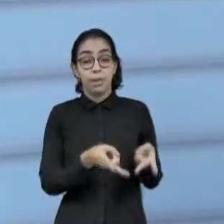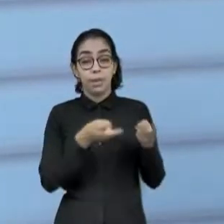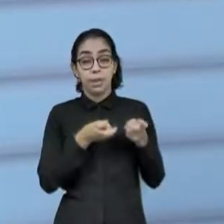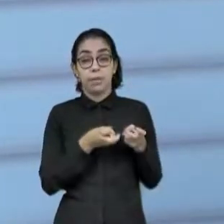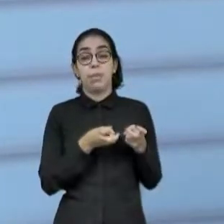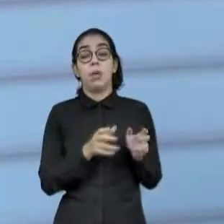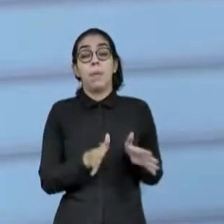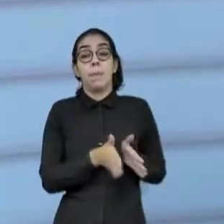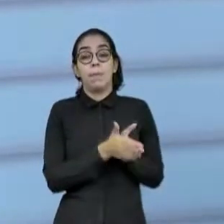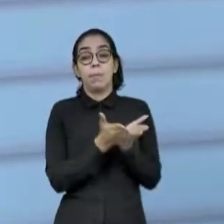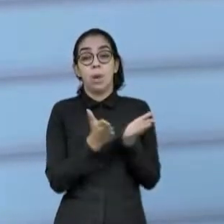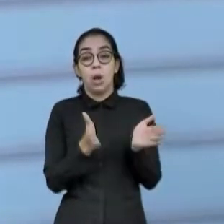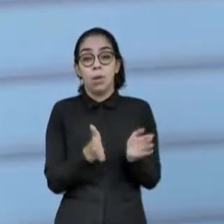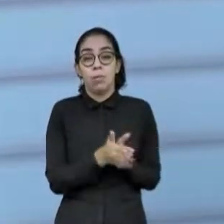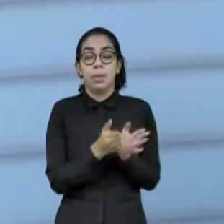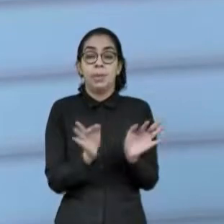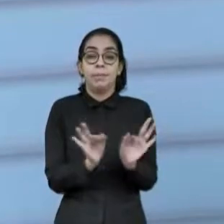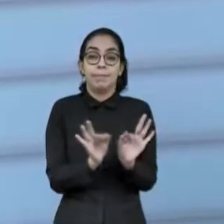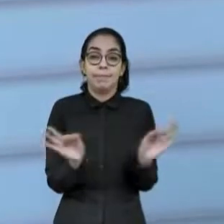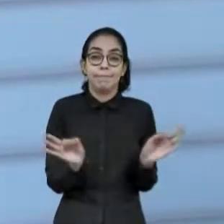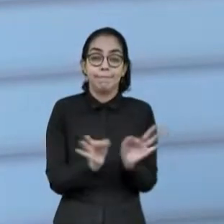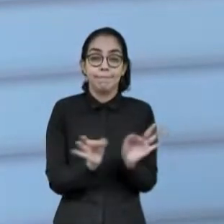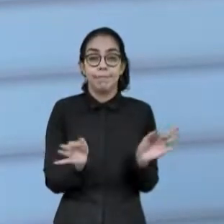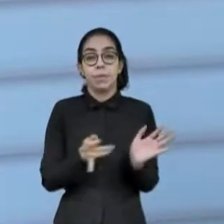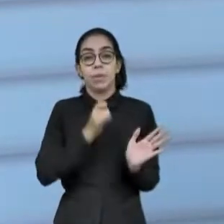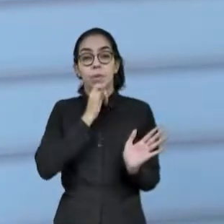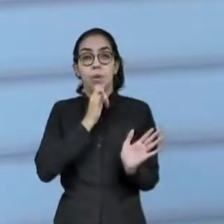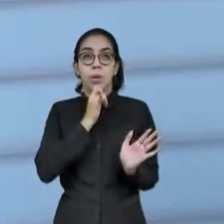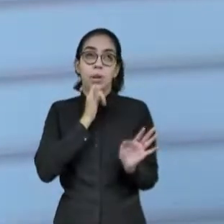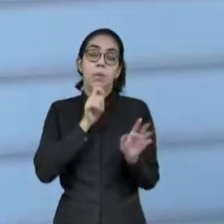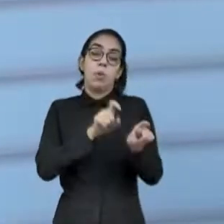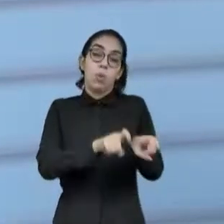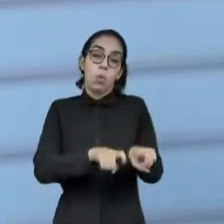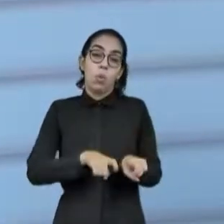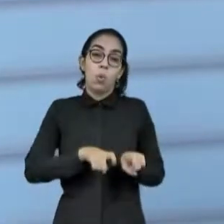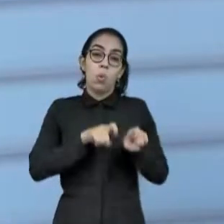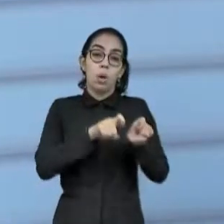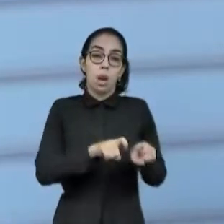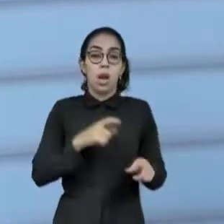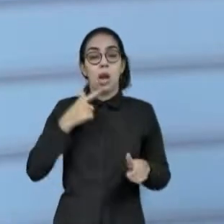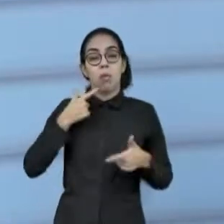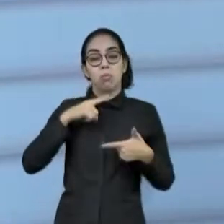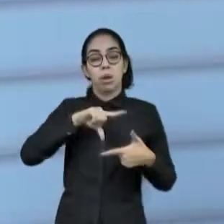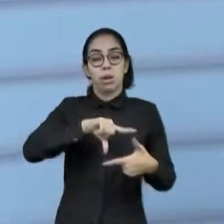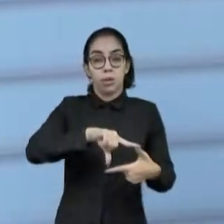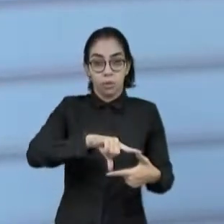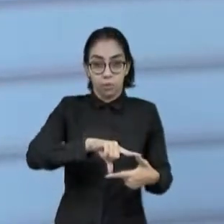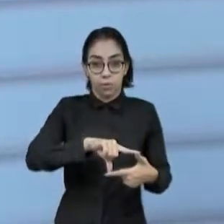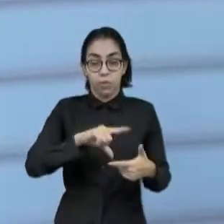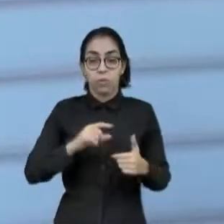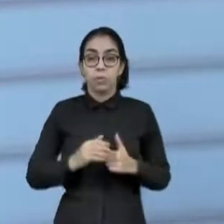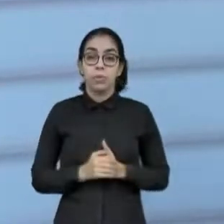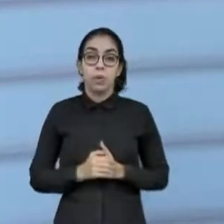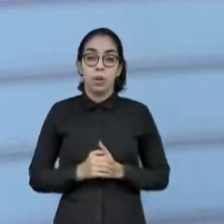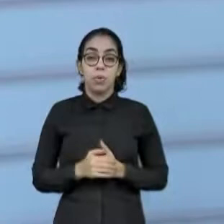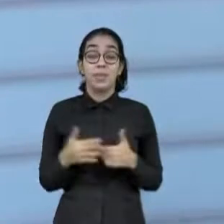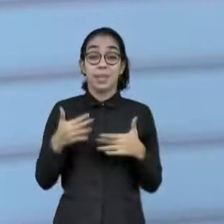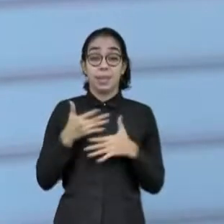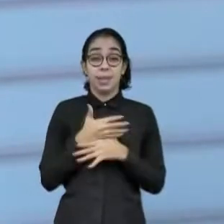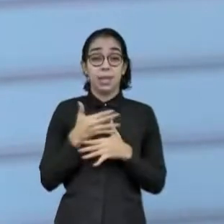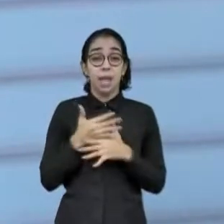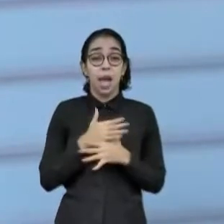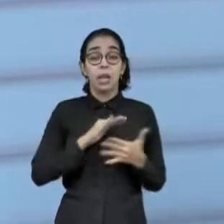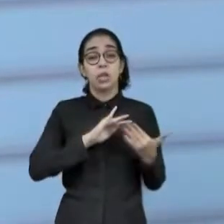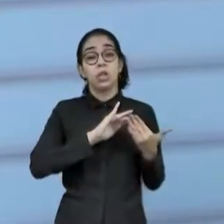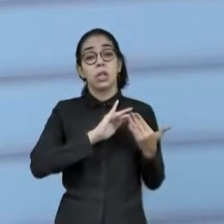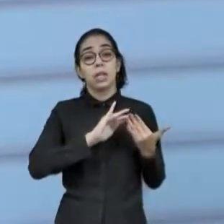mais vulnerabilizadas, sejam elas populações rurais, né, tradicionais, indígenas, as populações urbanas que são periféricas, né,